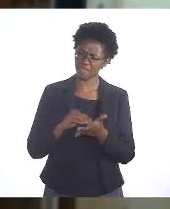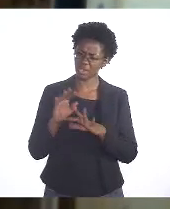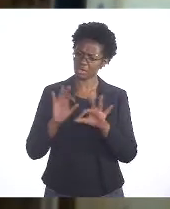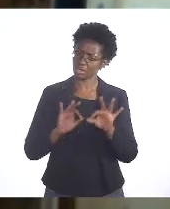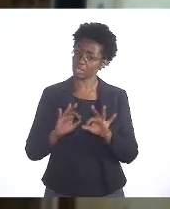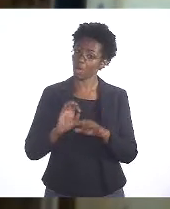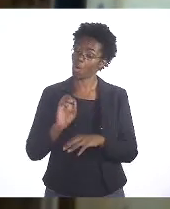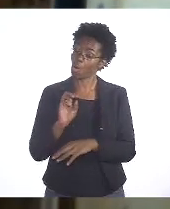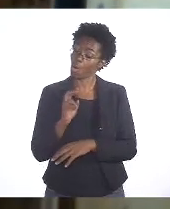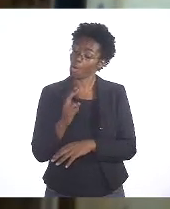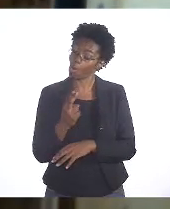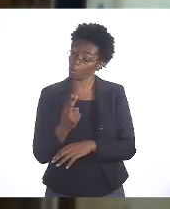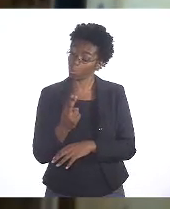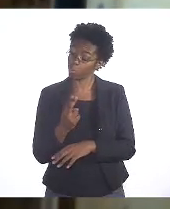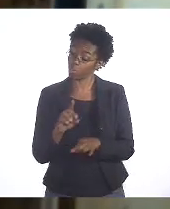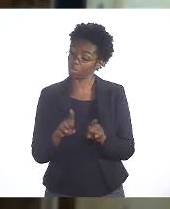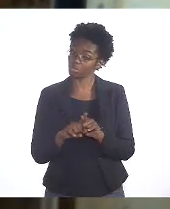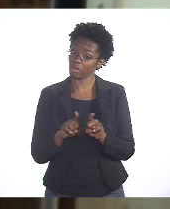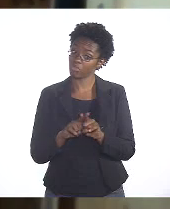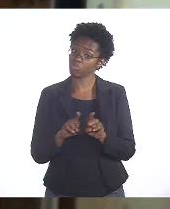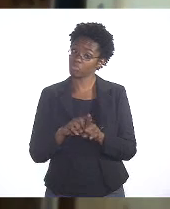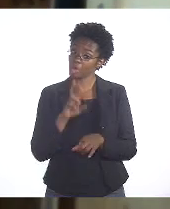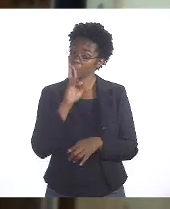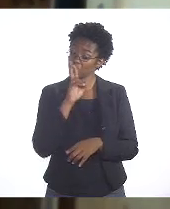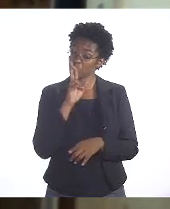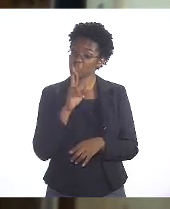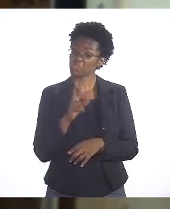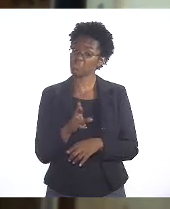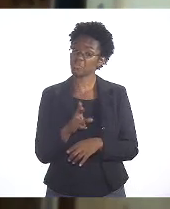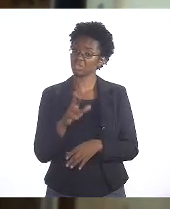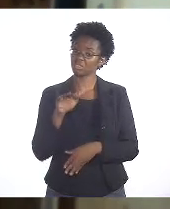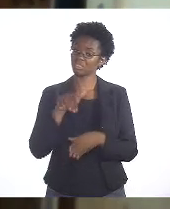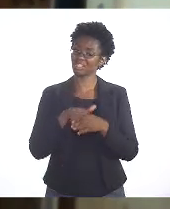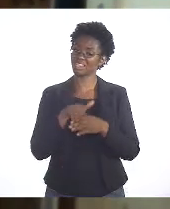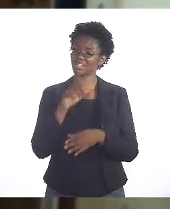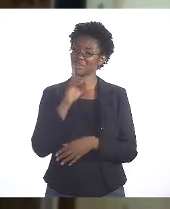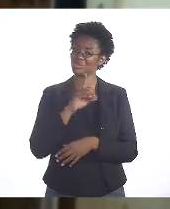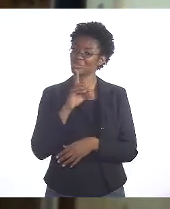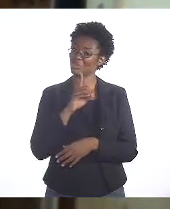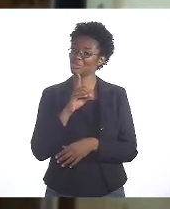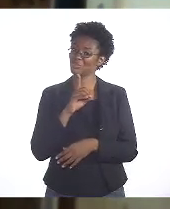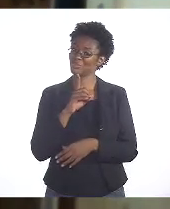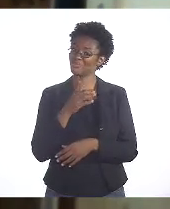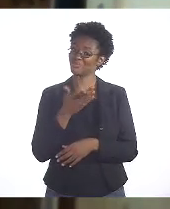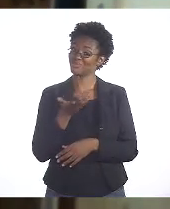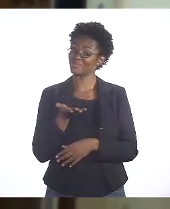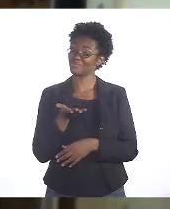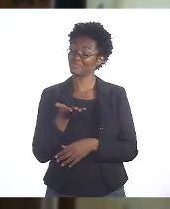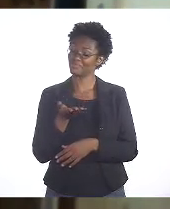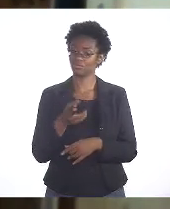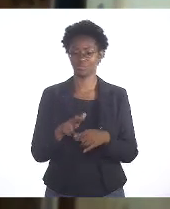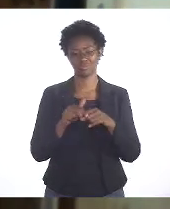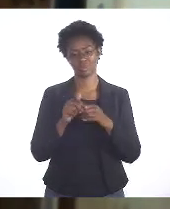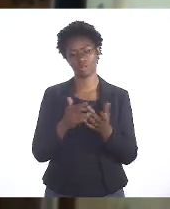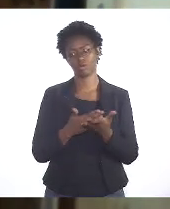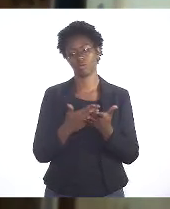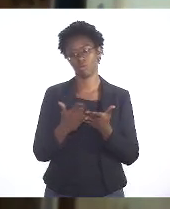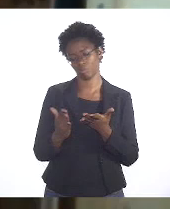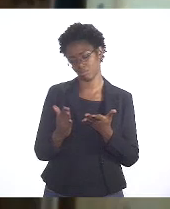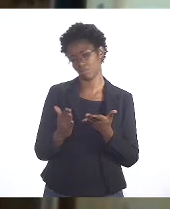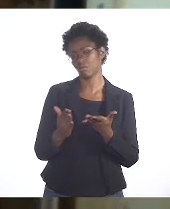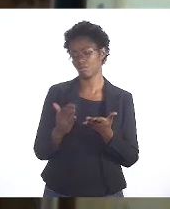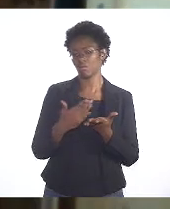mas também pode ser fruto dessa eleição de domingo. Porque começa na